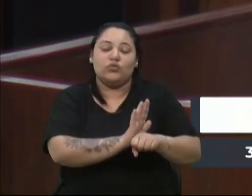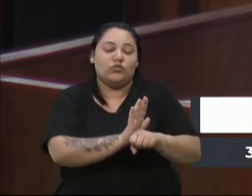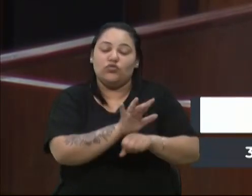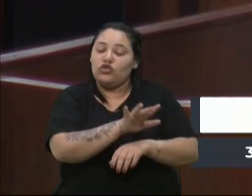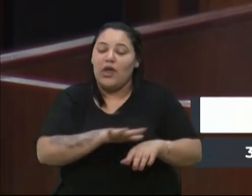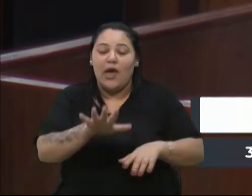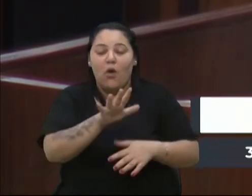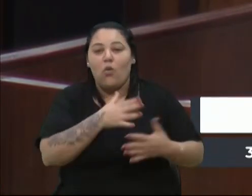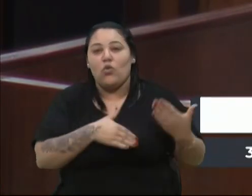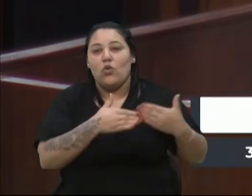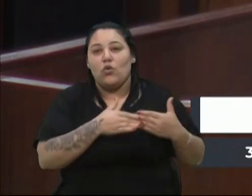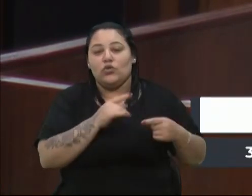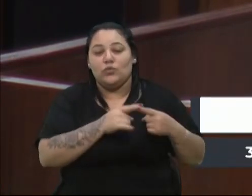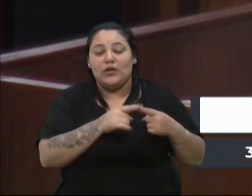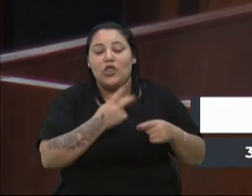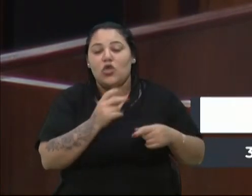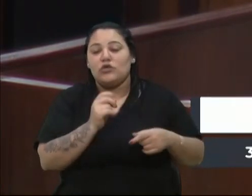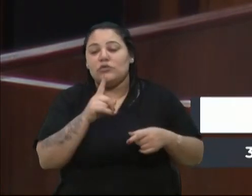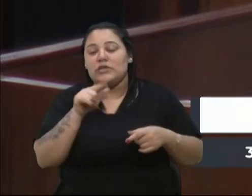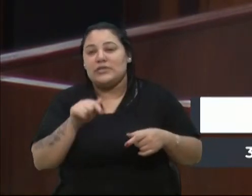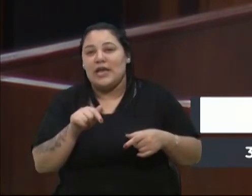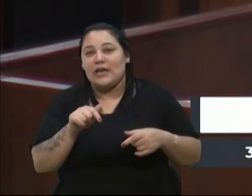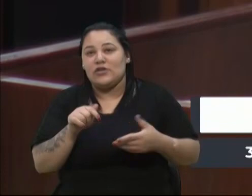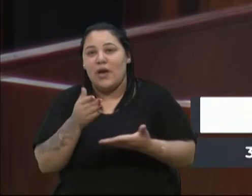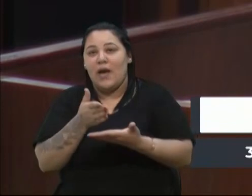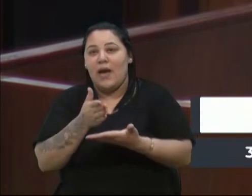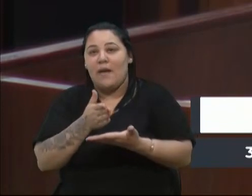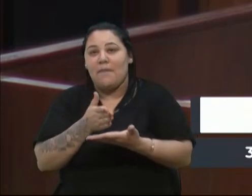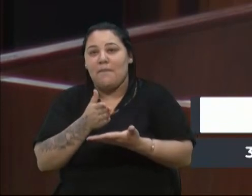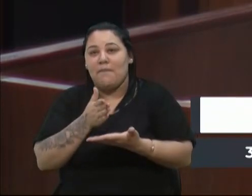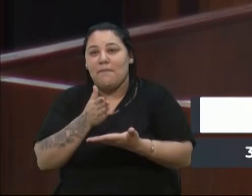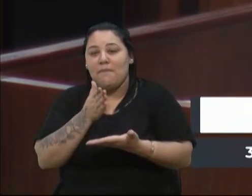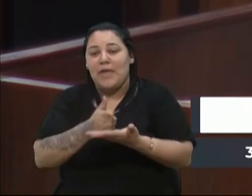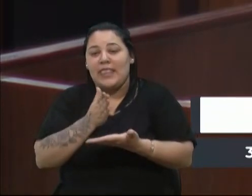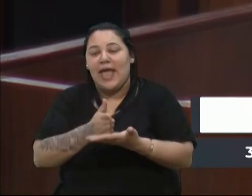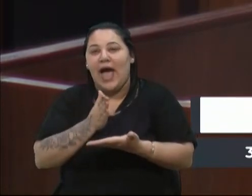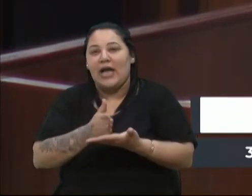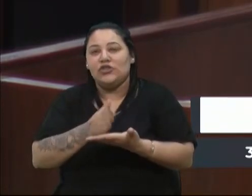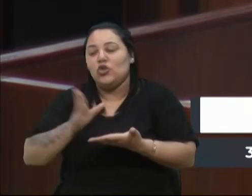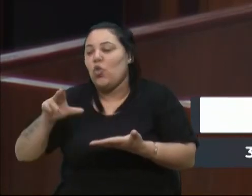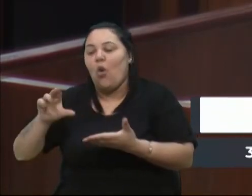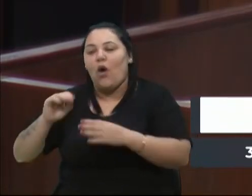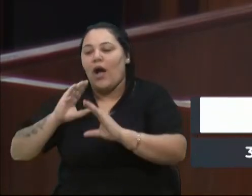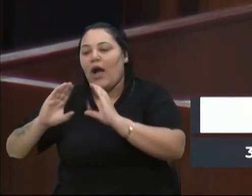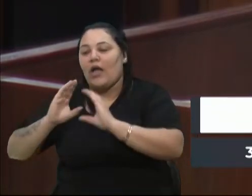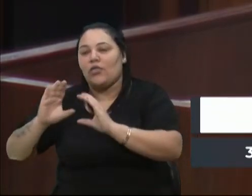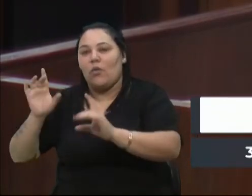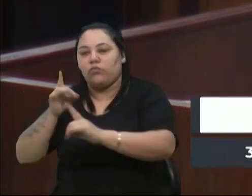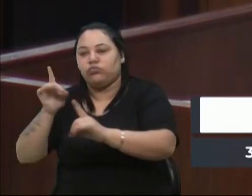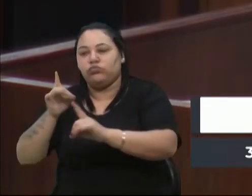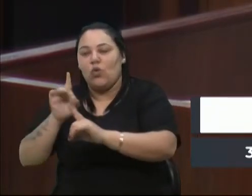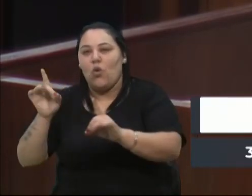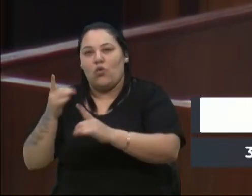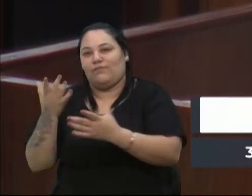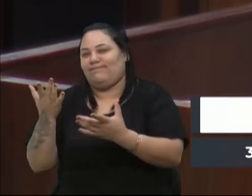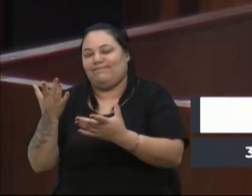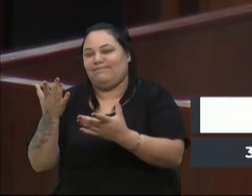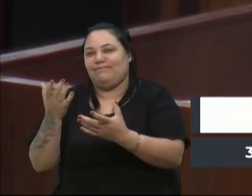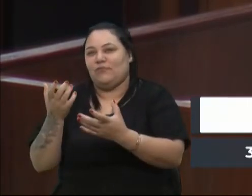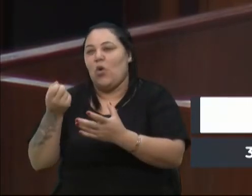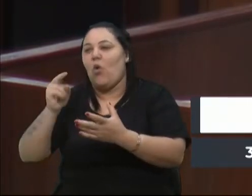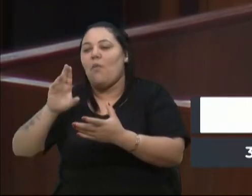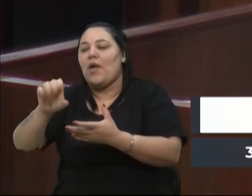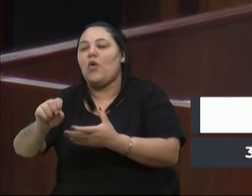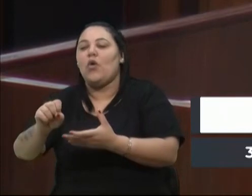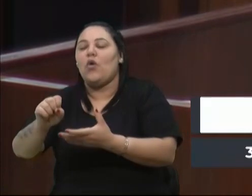em 2017, mais da metade dos cantores jamais tinha cantado em coro, muito menos tinha pego uma partitura na mão. E esse